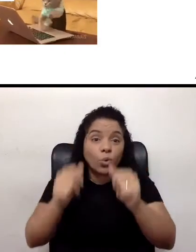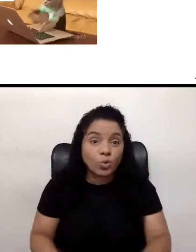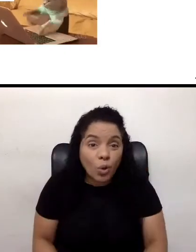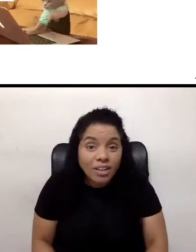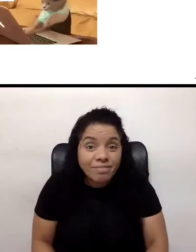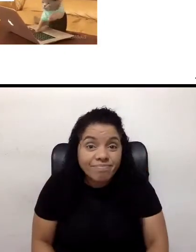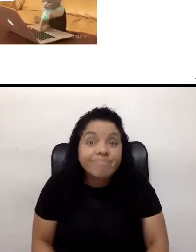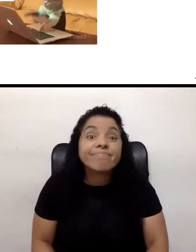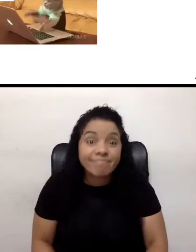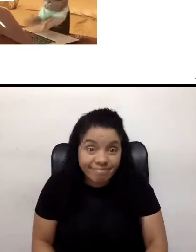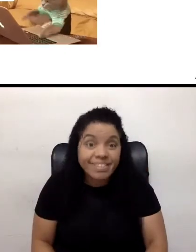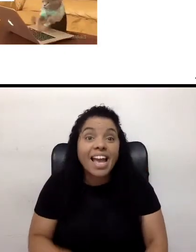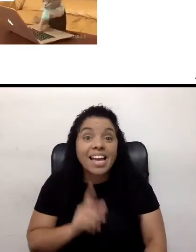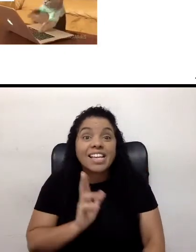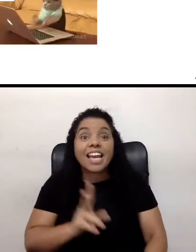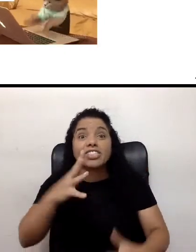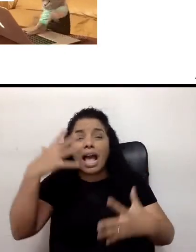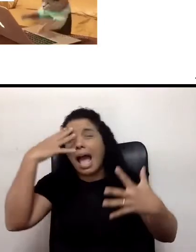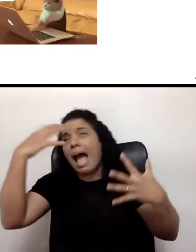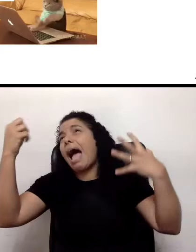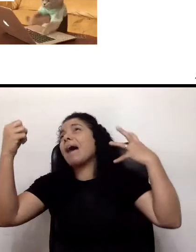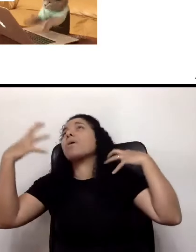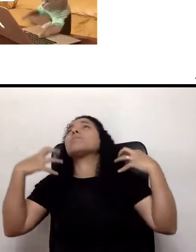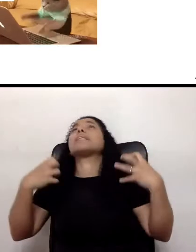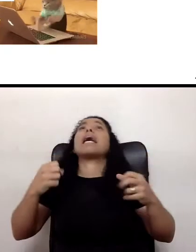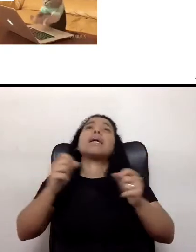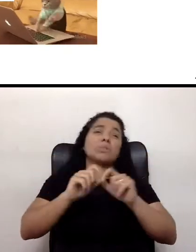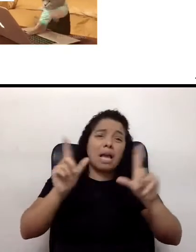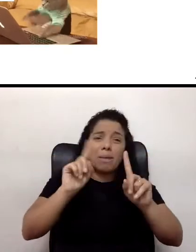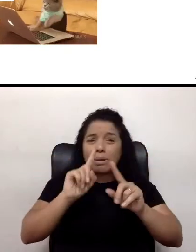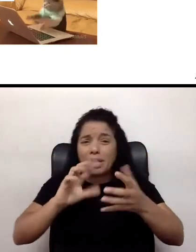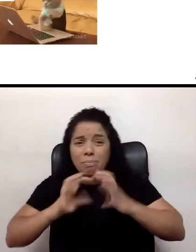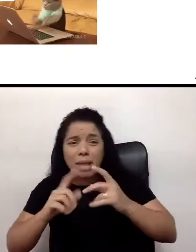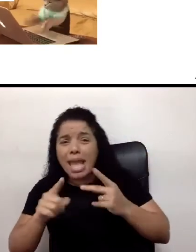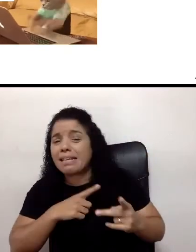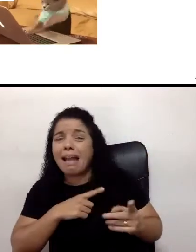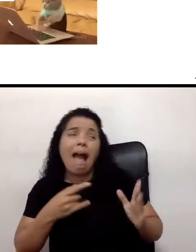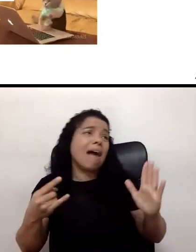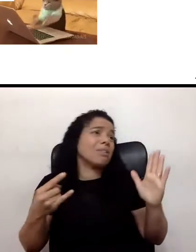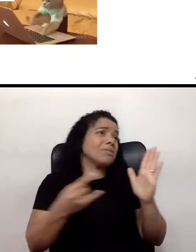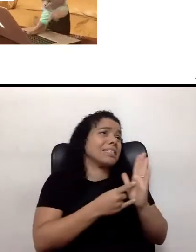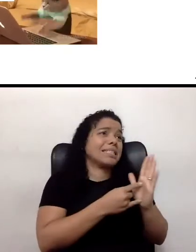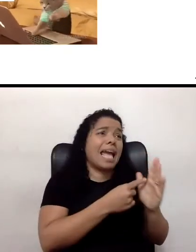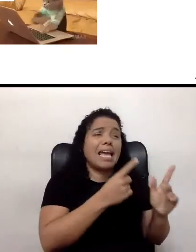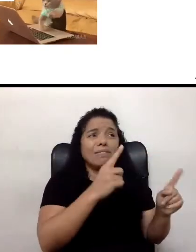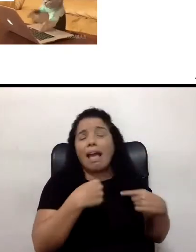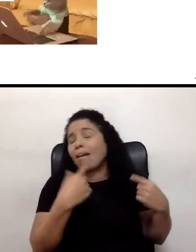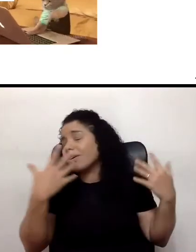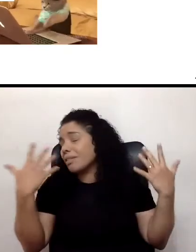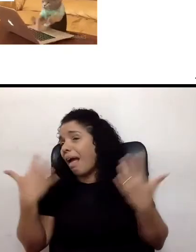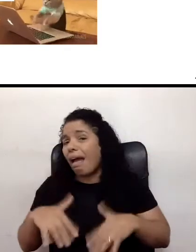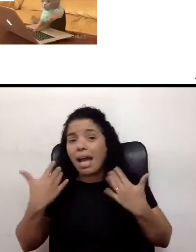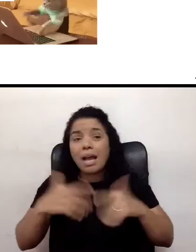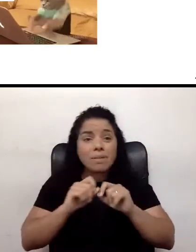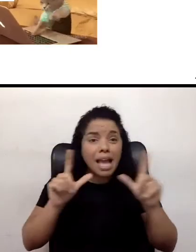Quem nunca se descabelou? Não, eu abro ou não abro esse bug, o dev vai me matar. Não, eu não vou abrir. Não, mas